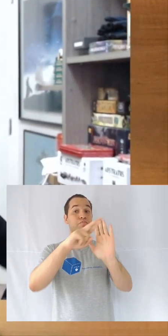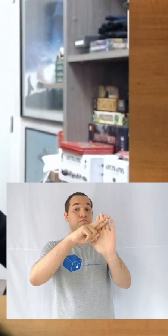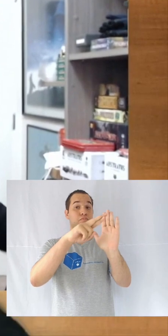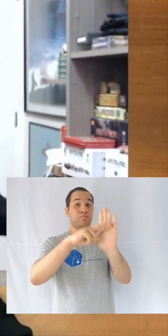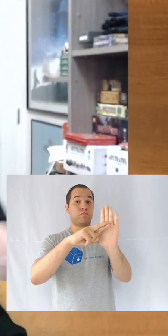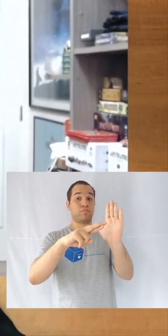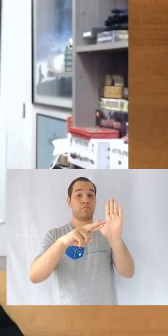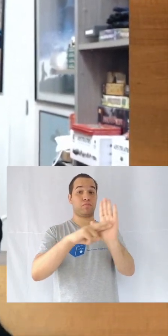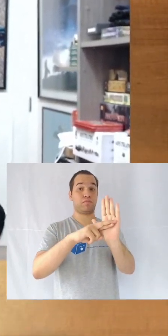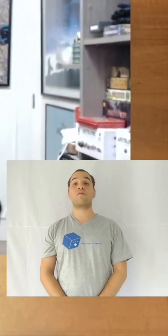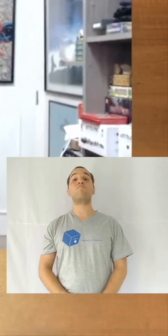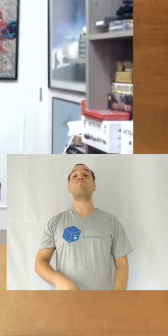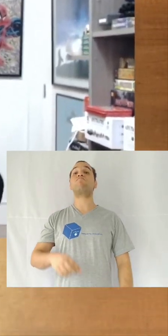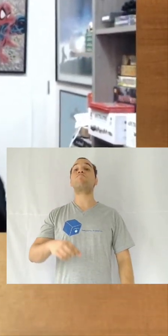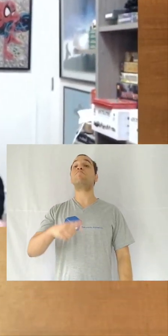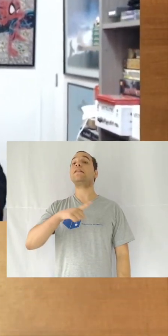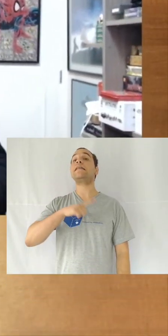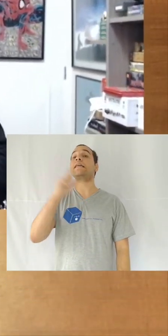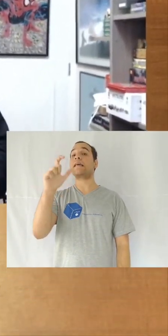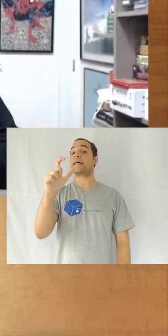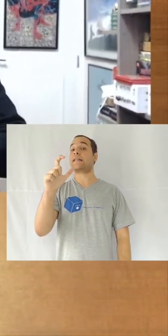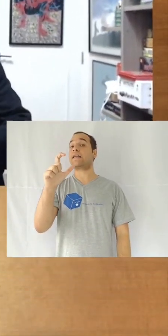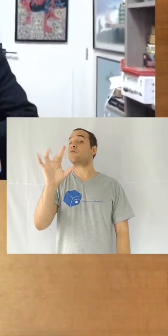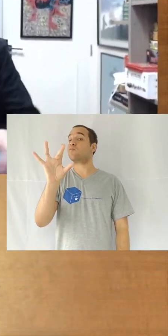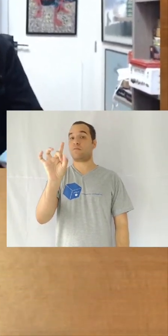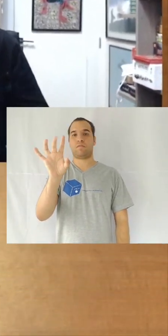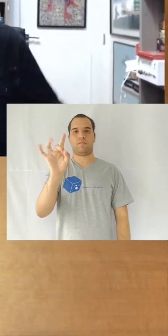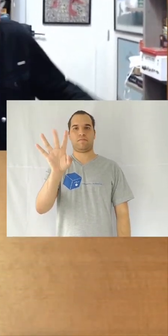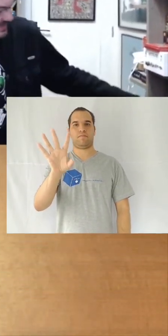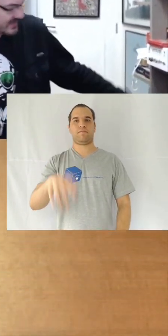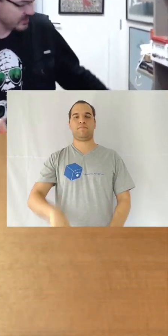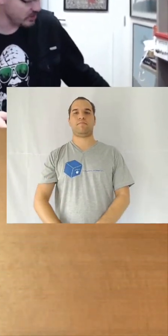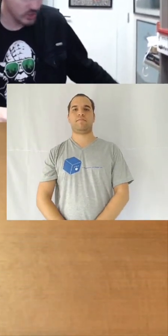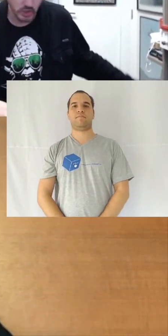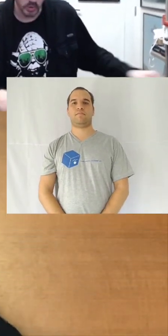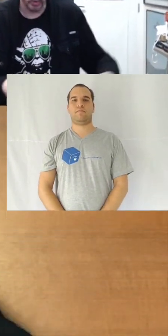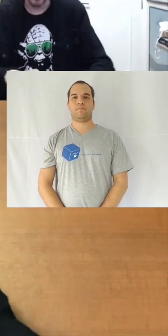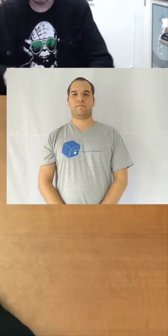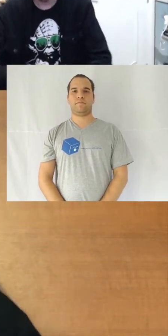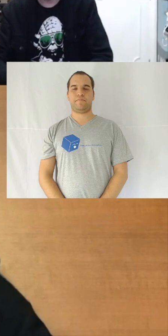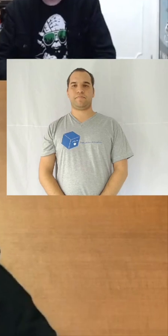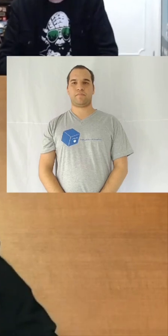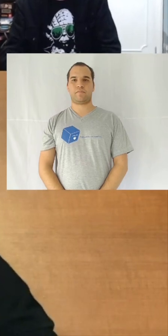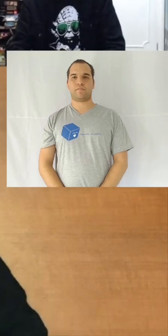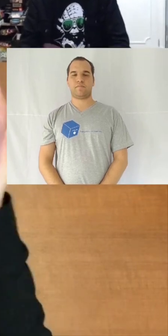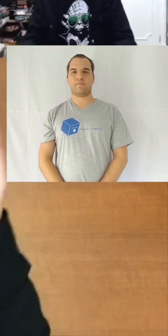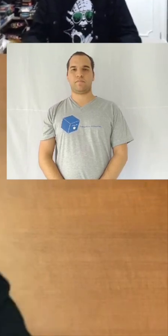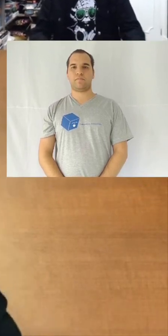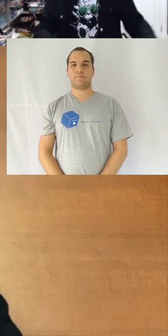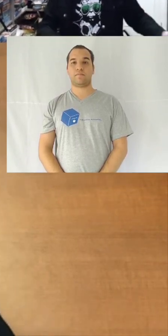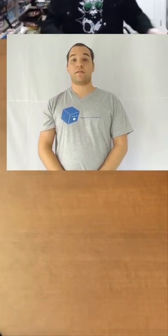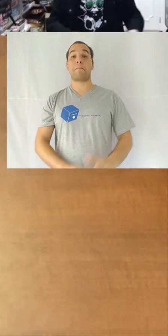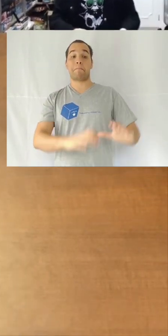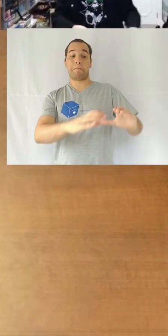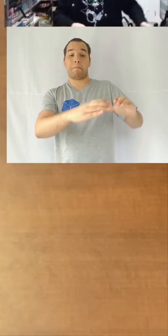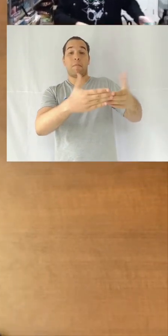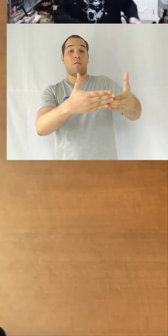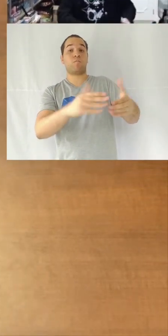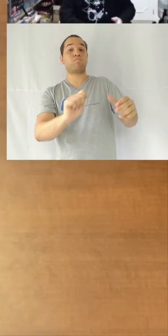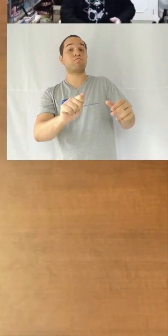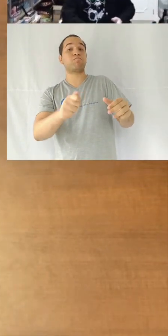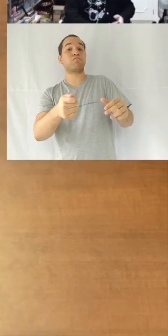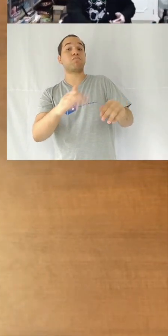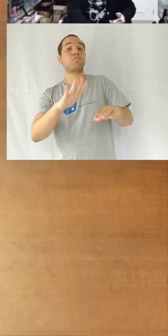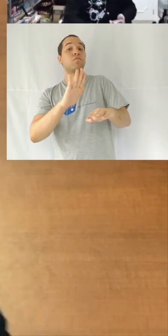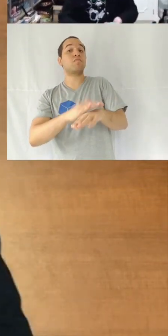em Lençóis o que você tem são basicamente cartas de jogo, ok? Uma dessas cartas é o baú